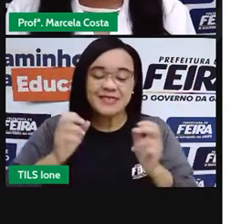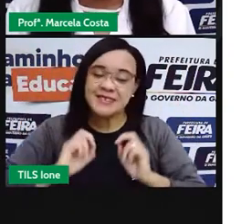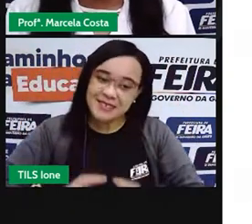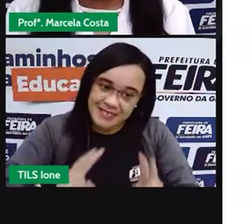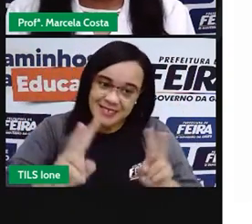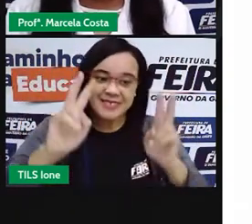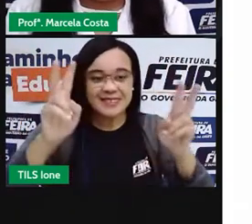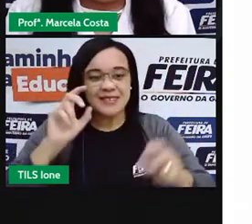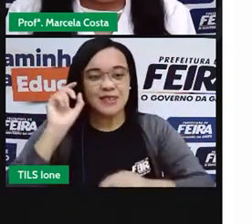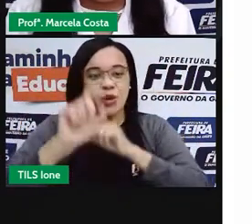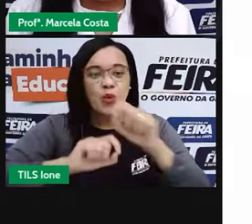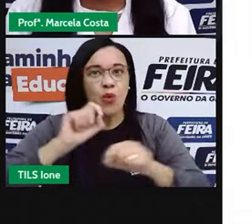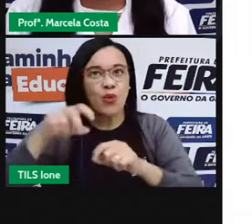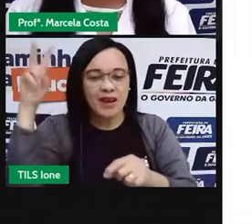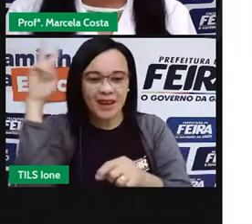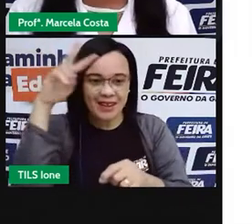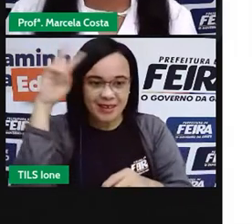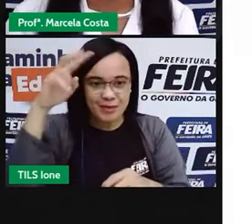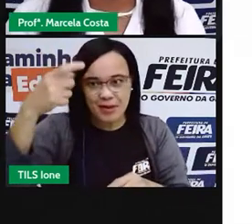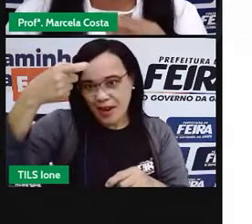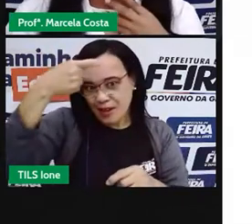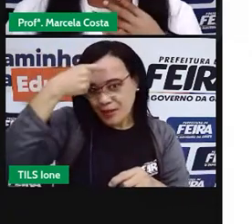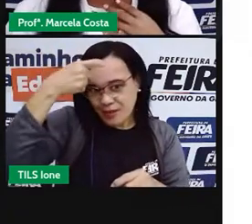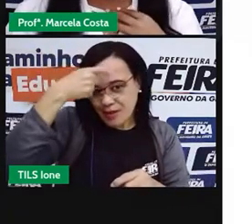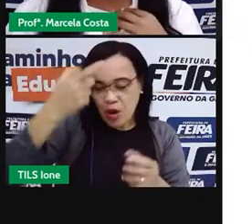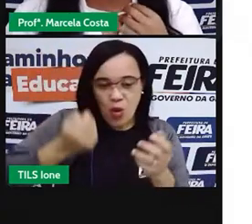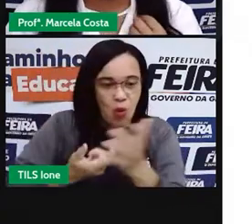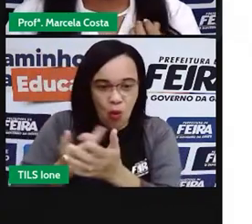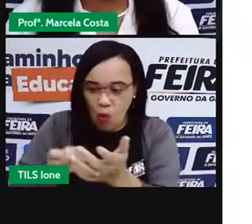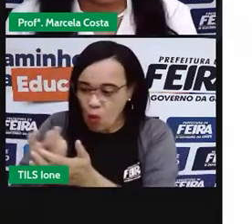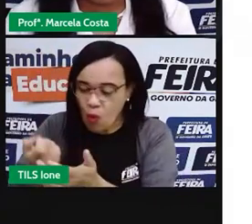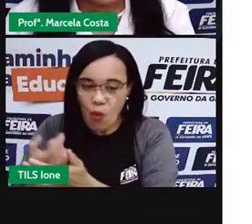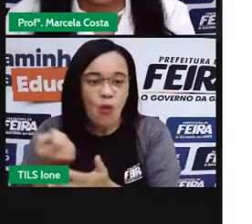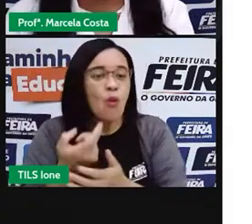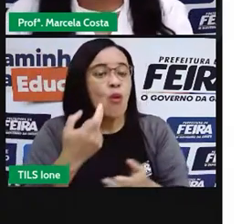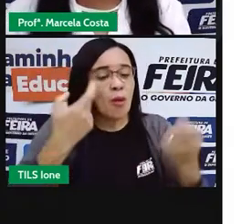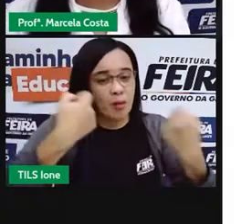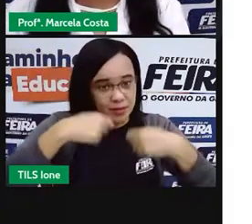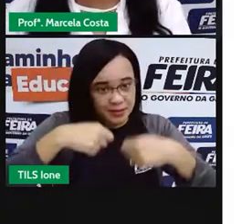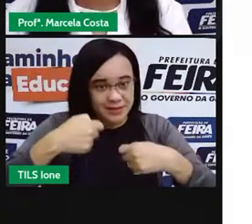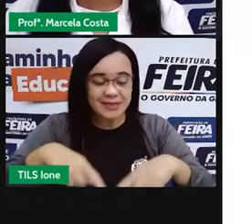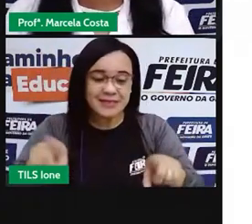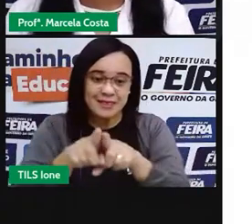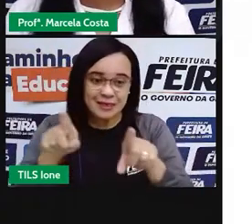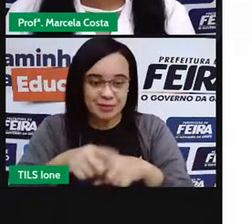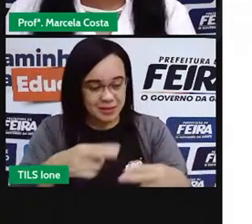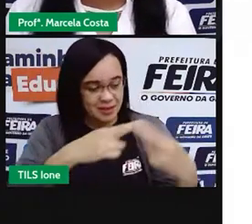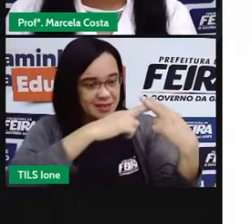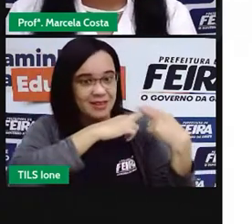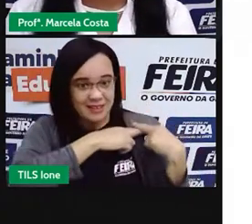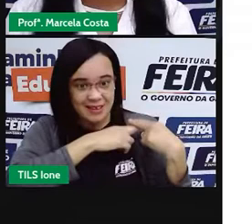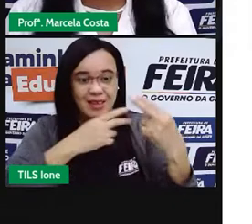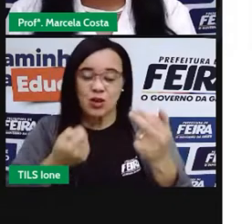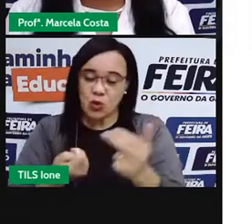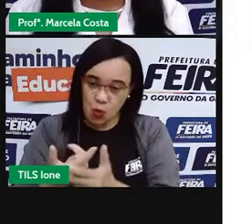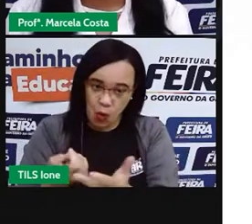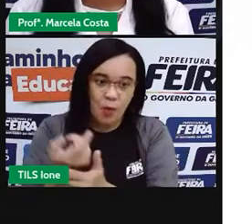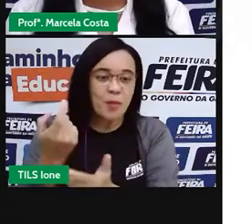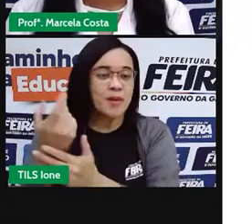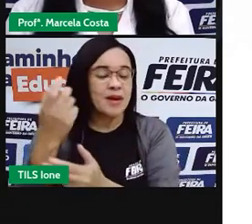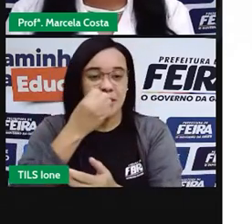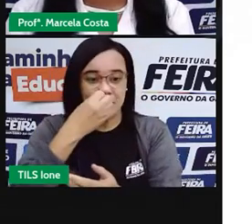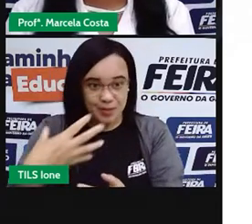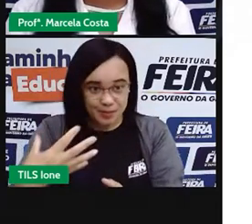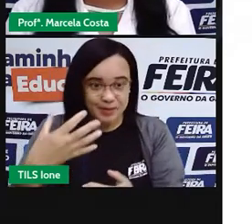sobre consciente, sobre responsabilidade na hora de comprar. Então, com essa